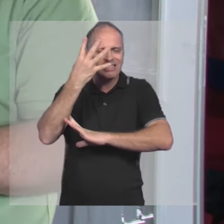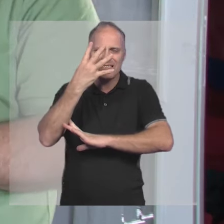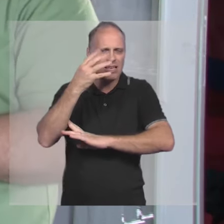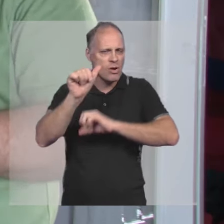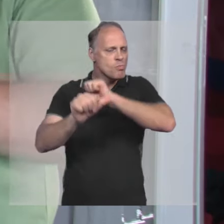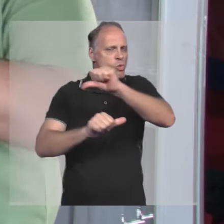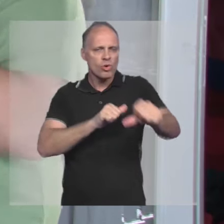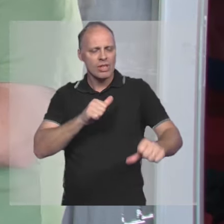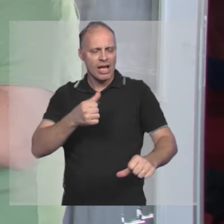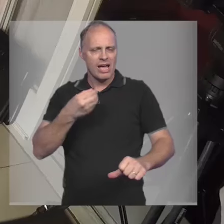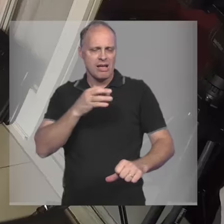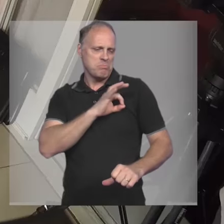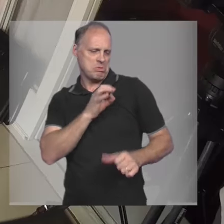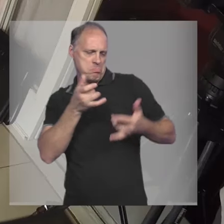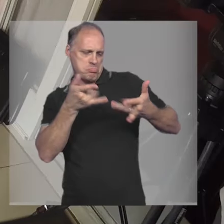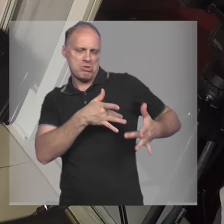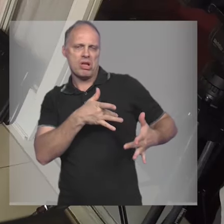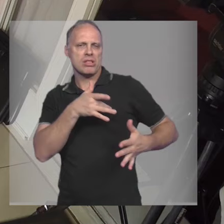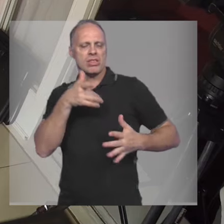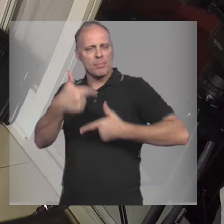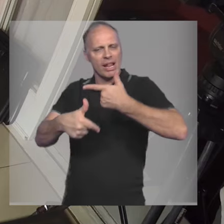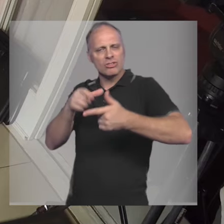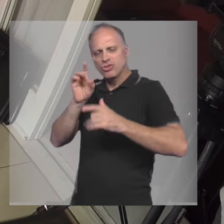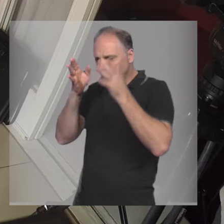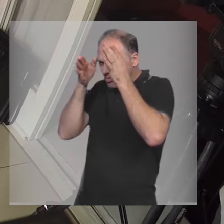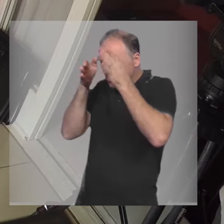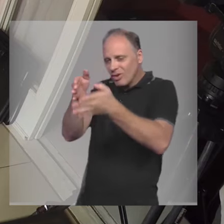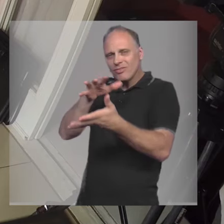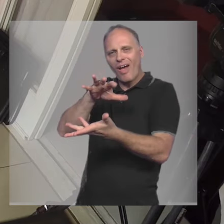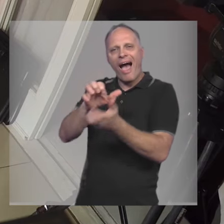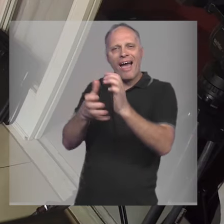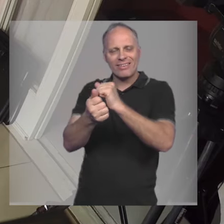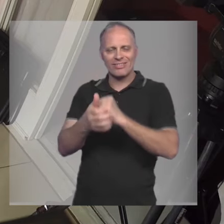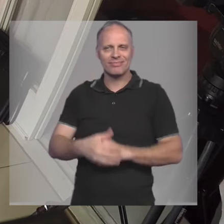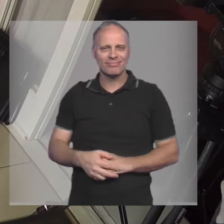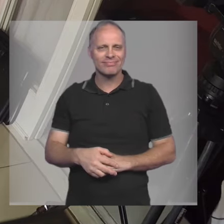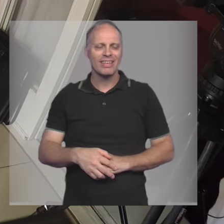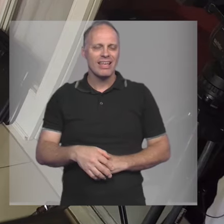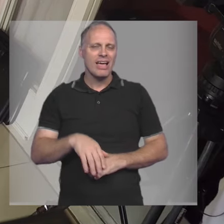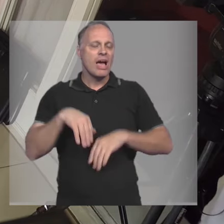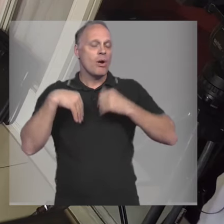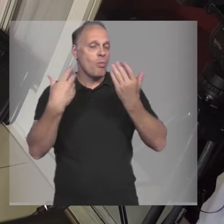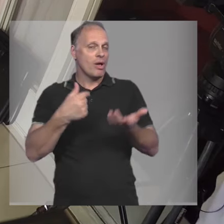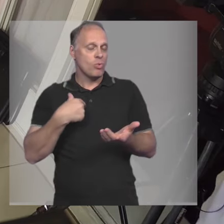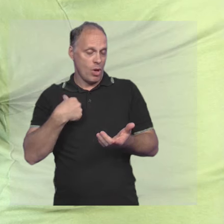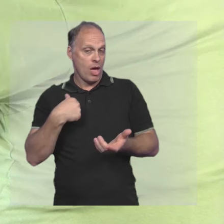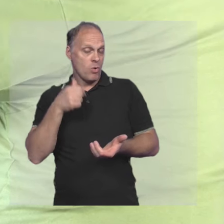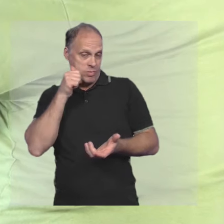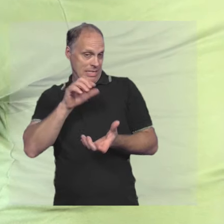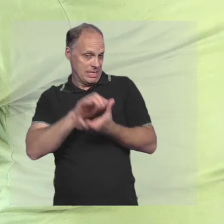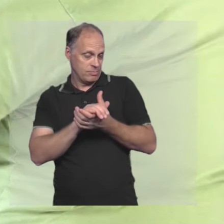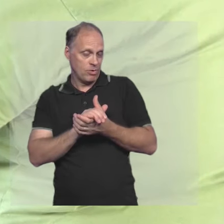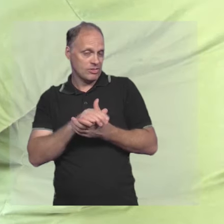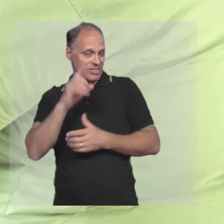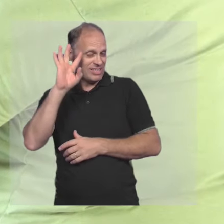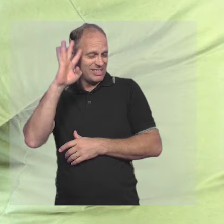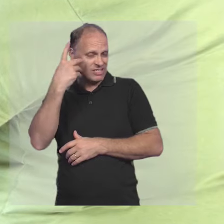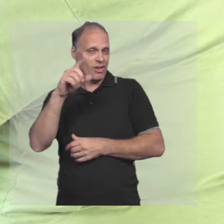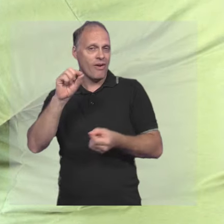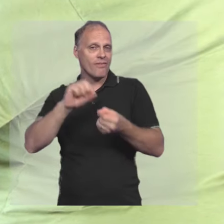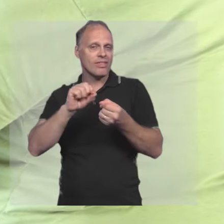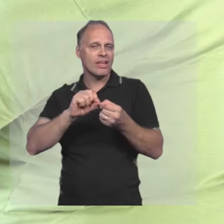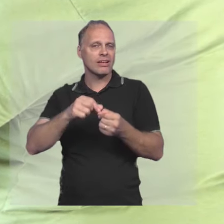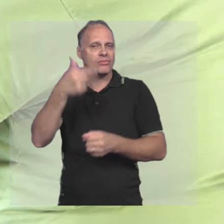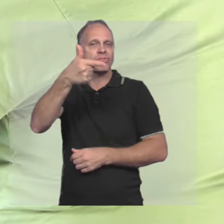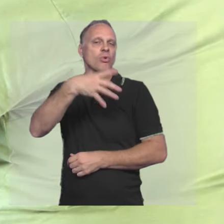essa decisão e partir só para a arte, então? Foi quando a gente resolveu, quando eu e a esposa resolvemos ter